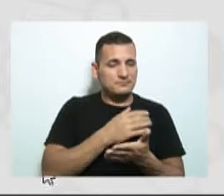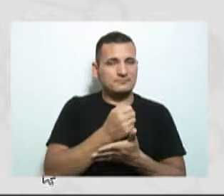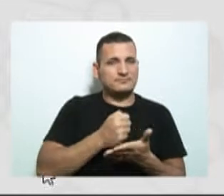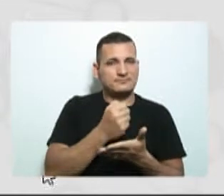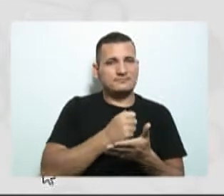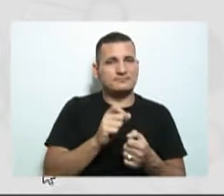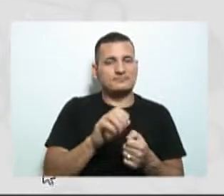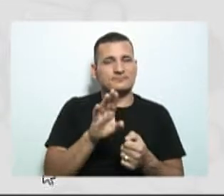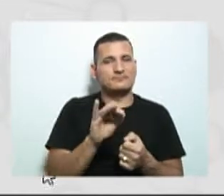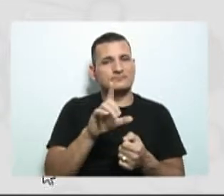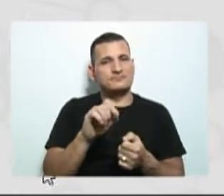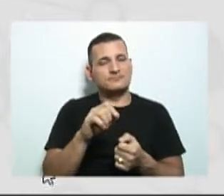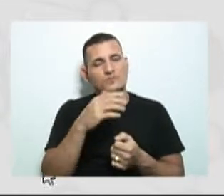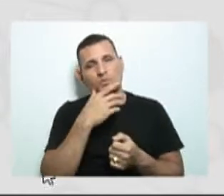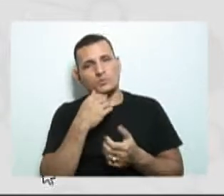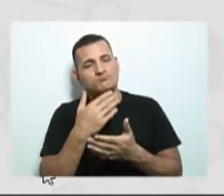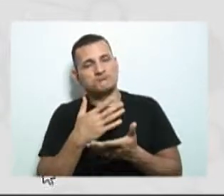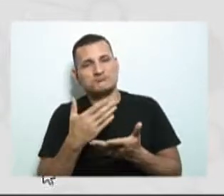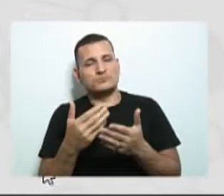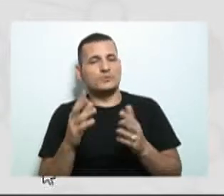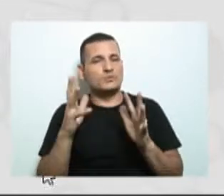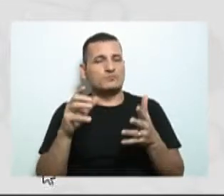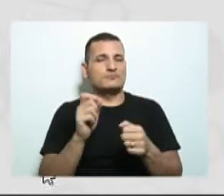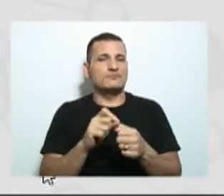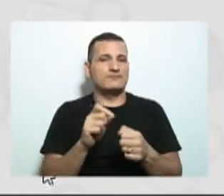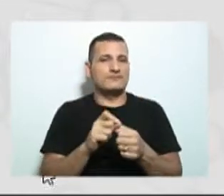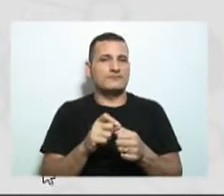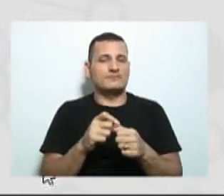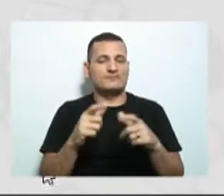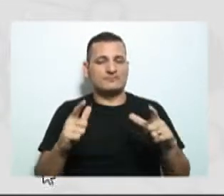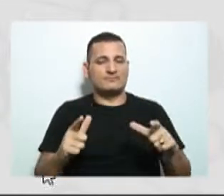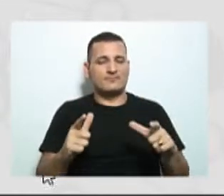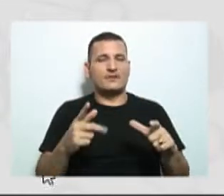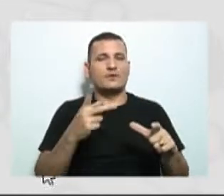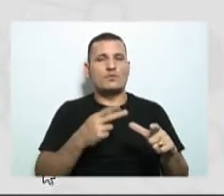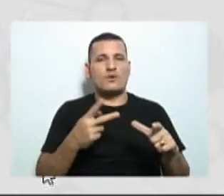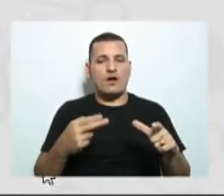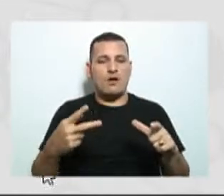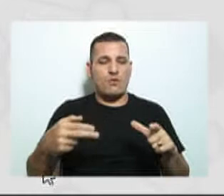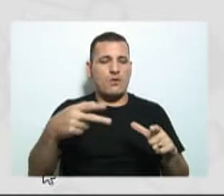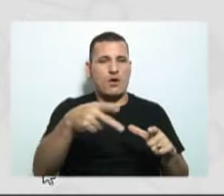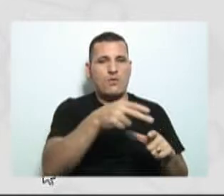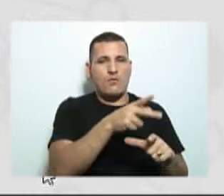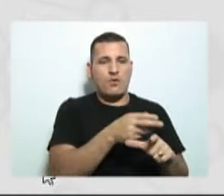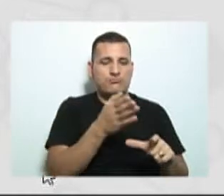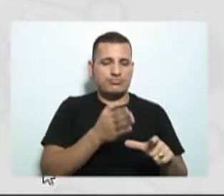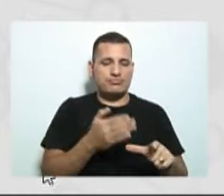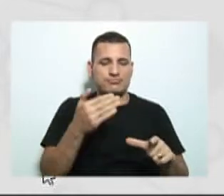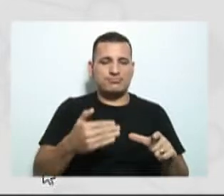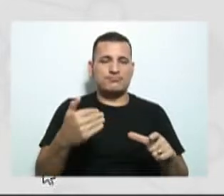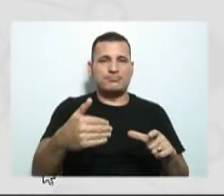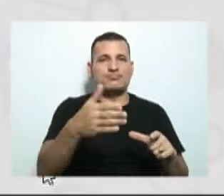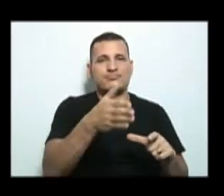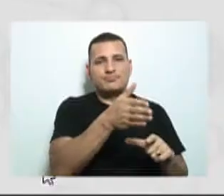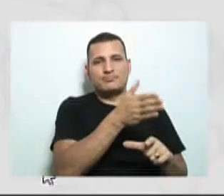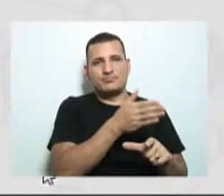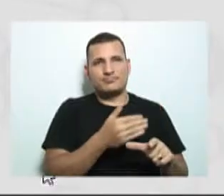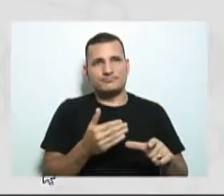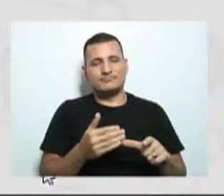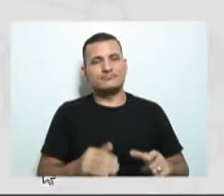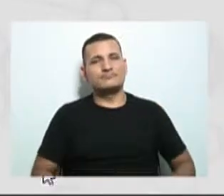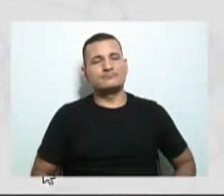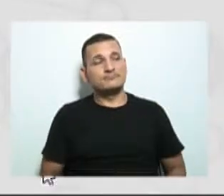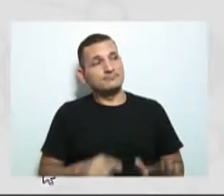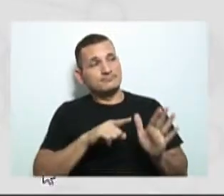que na hora de cortar o bolo, todo mundo faz isso, né? Quando vai cortar um bolo redondo, corta no meio e depois vem cortando direitinho. Alguém acertou aí,